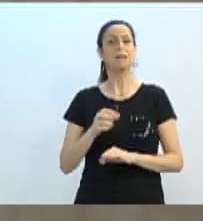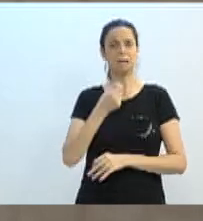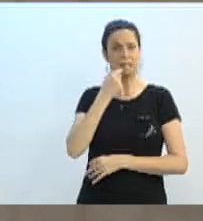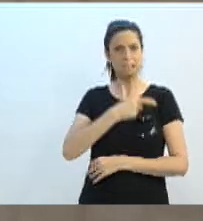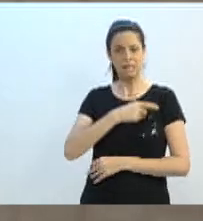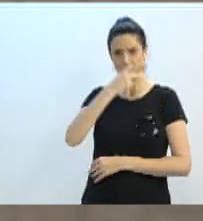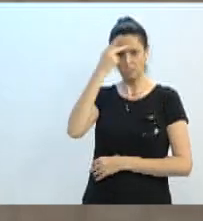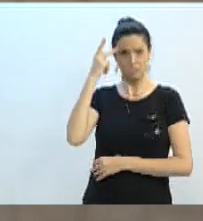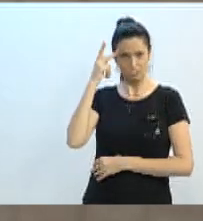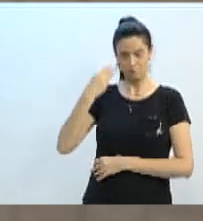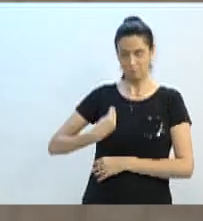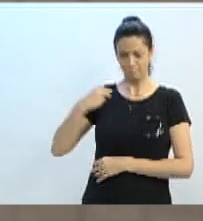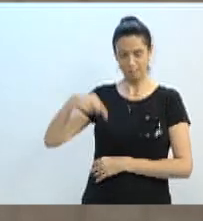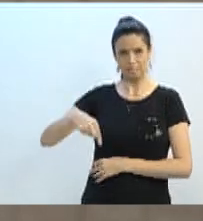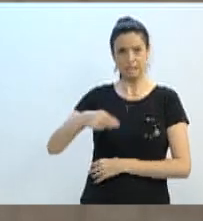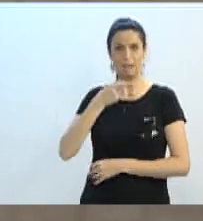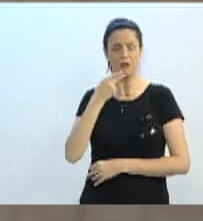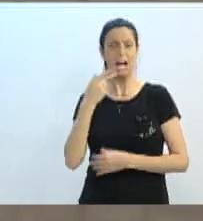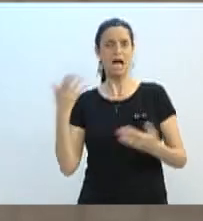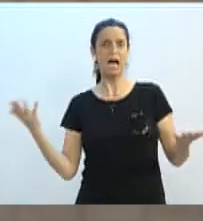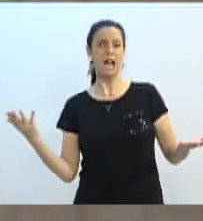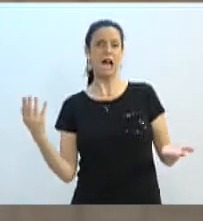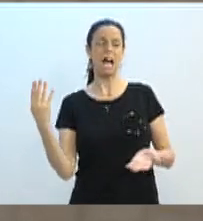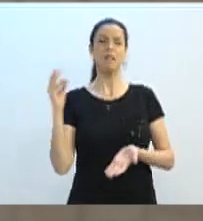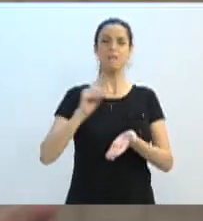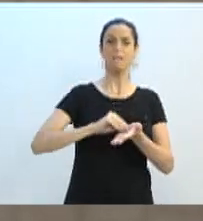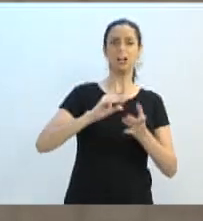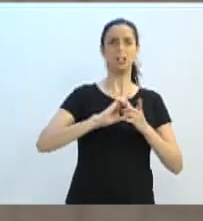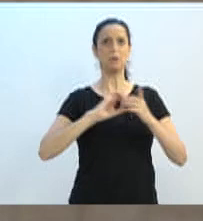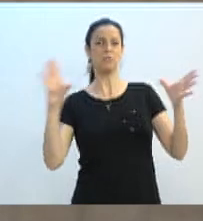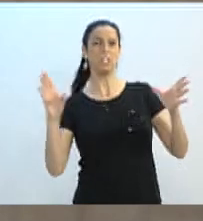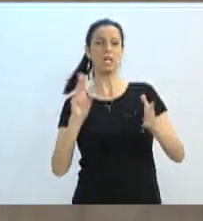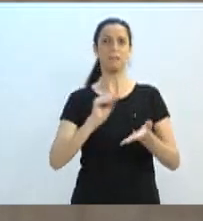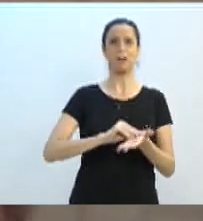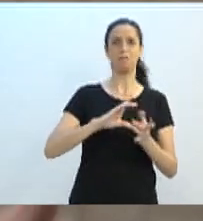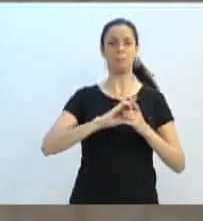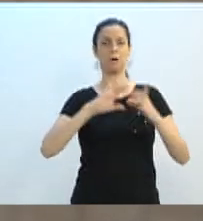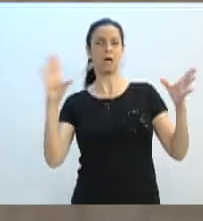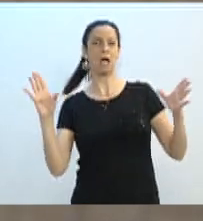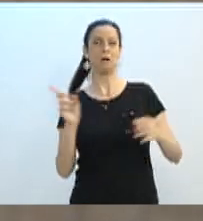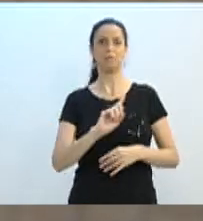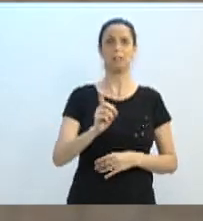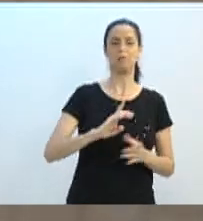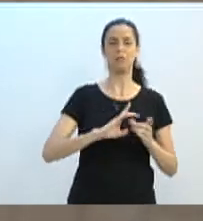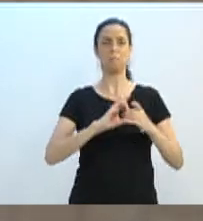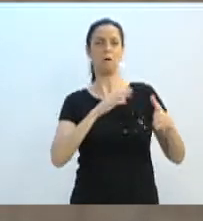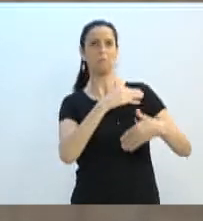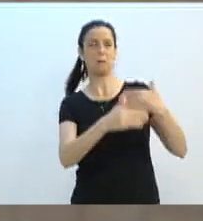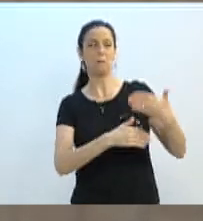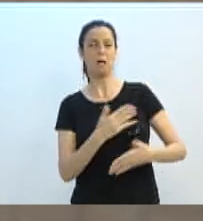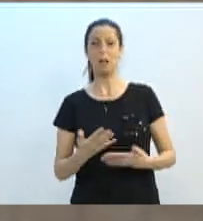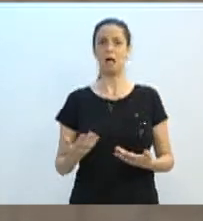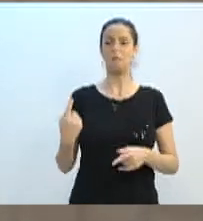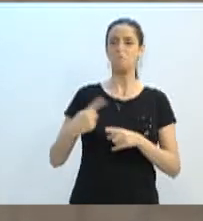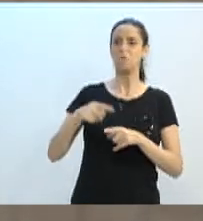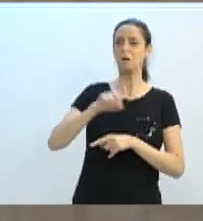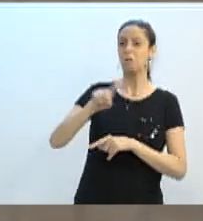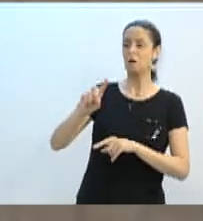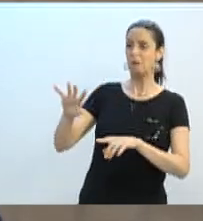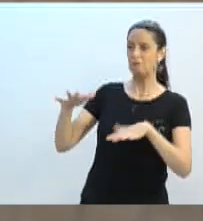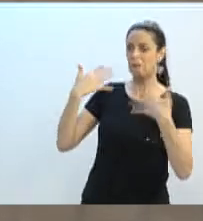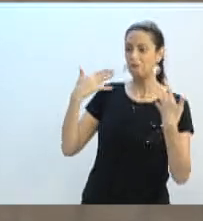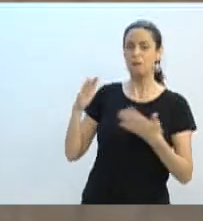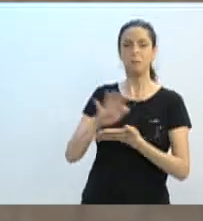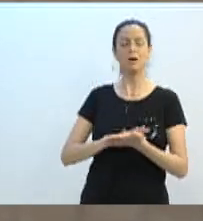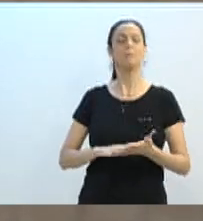têm, que é a questão da democracia. Eles sempre dizem que não é democrático o processo, que não são ouvidos, mas quando